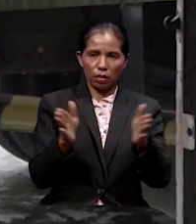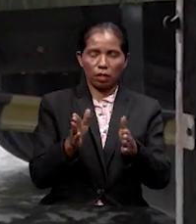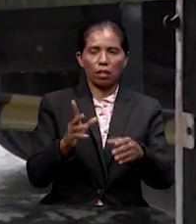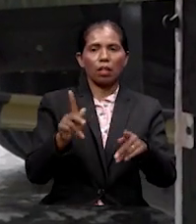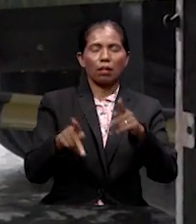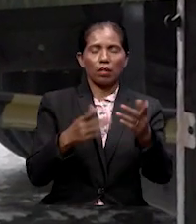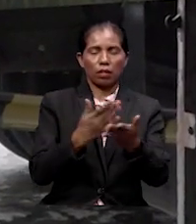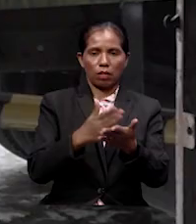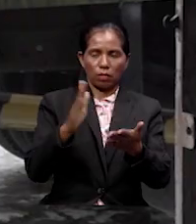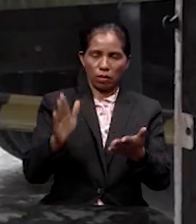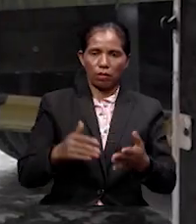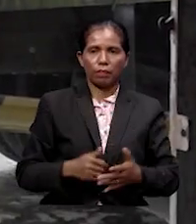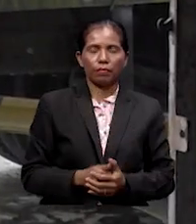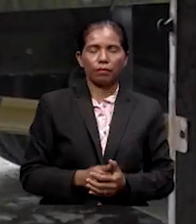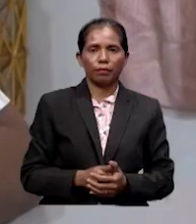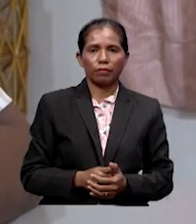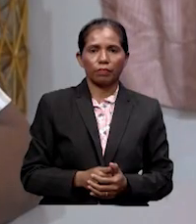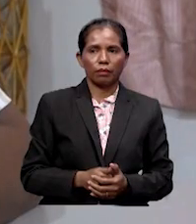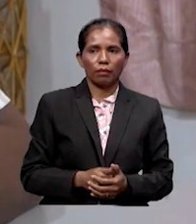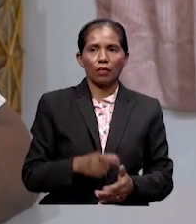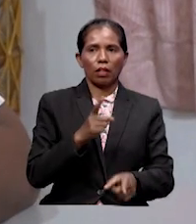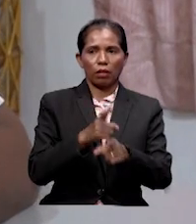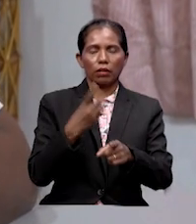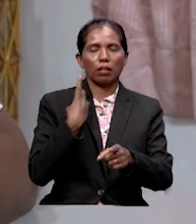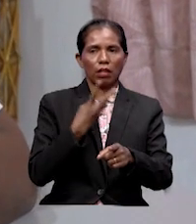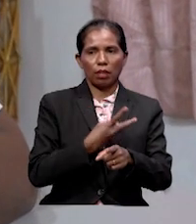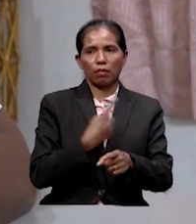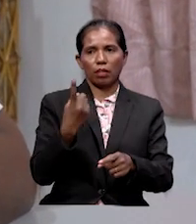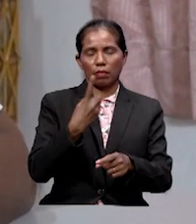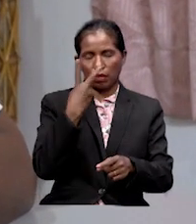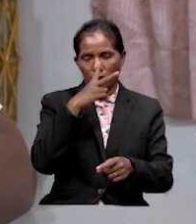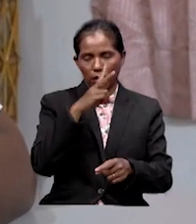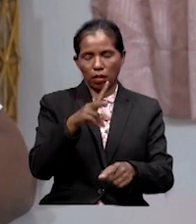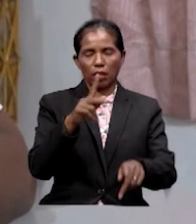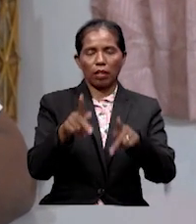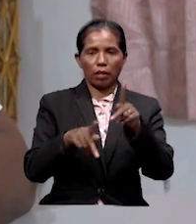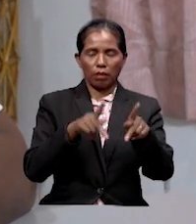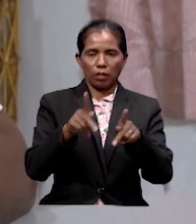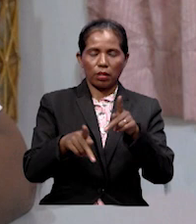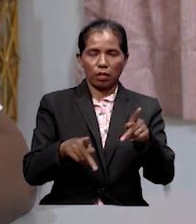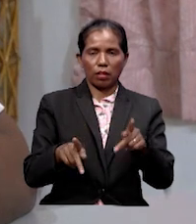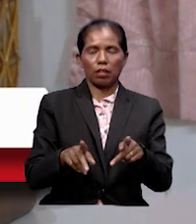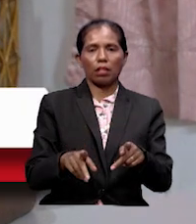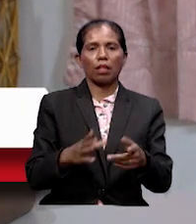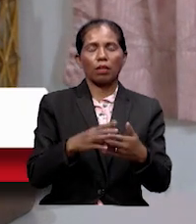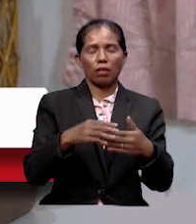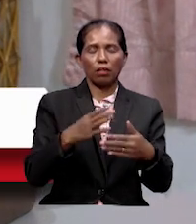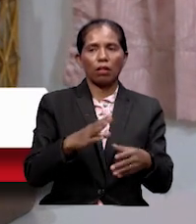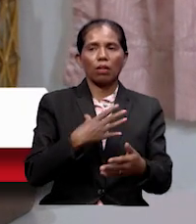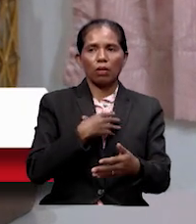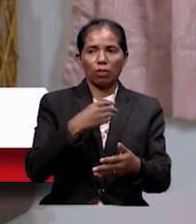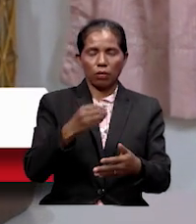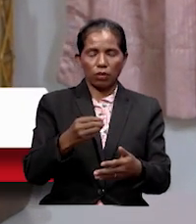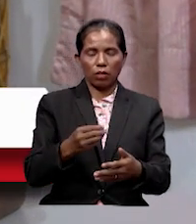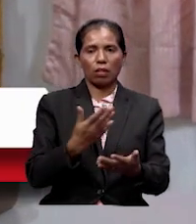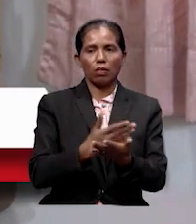comprador sira. Claro que a mi sempre hare consumidor tense saudável. Tapa proteza saúde consumidor é